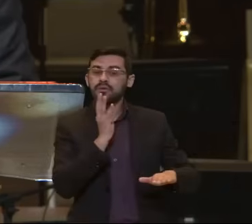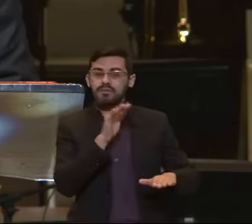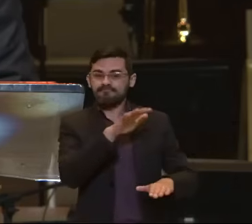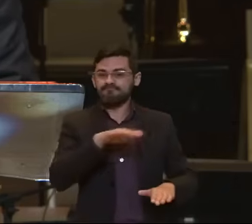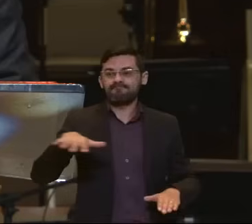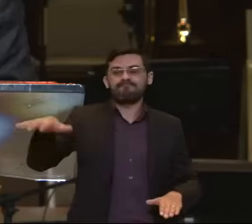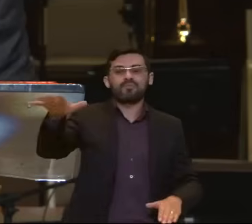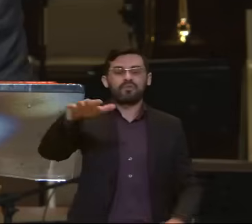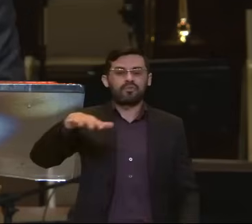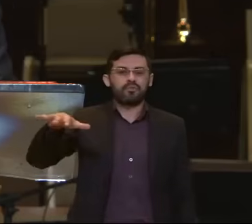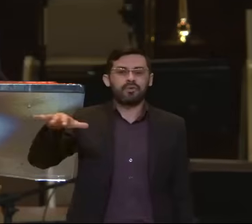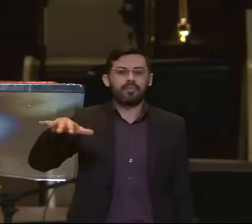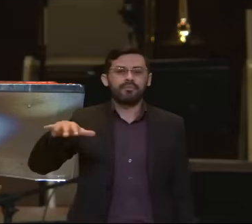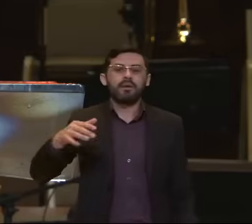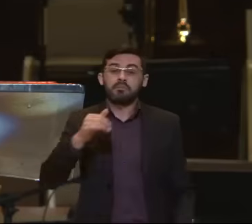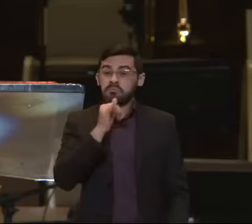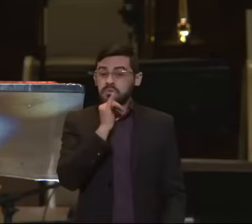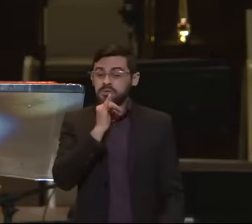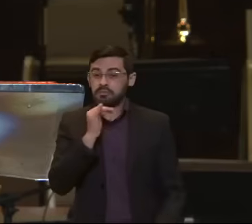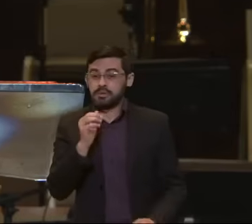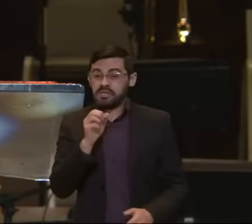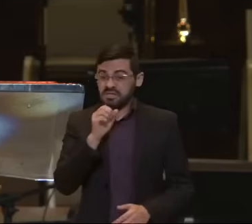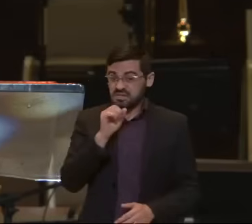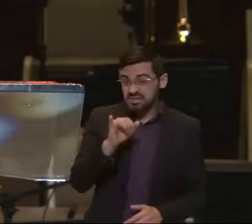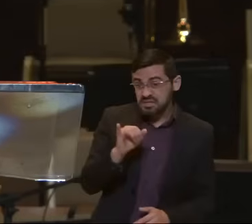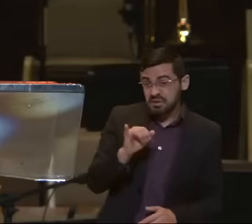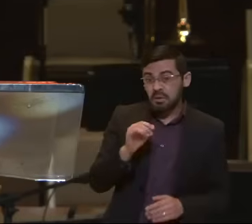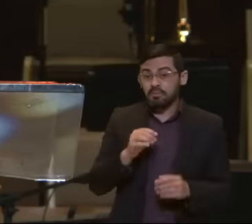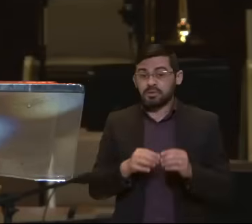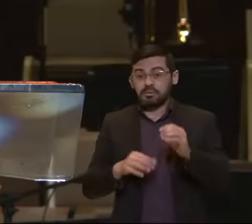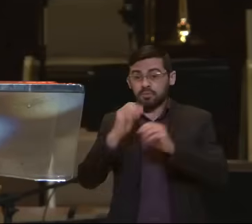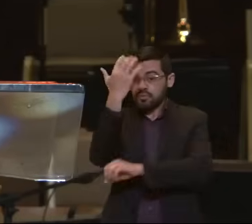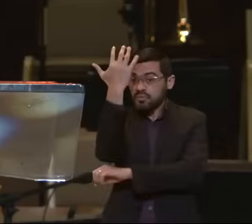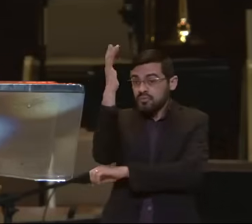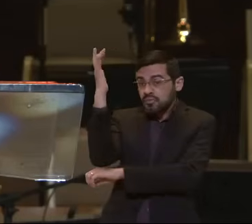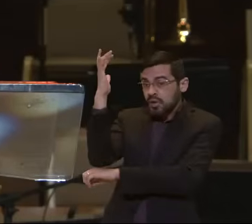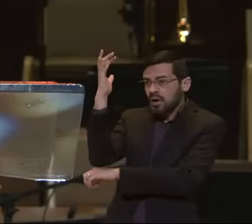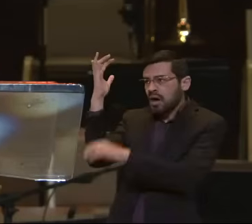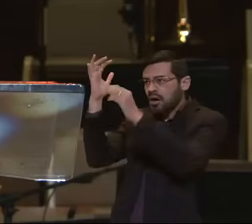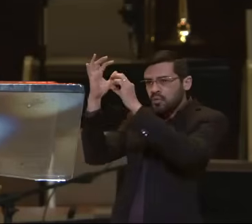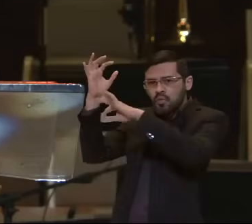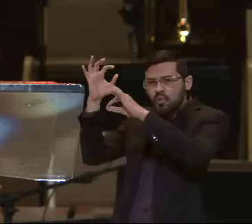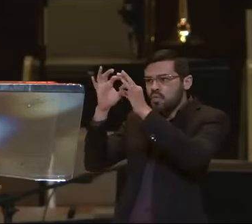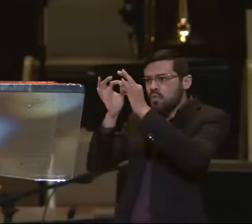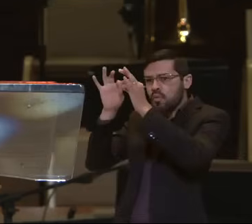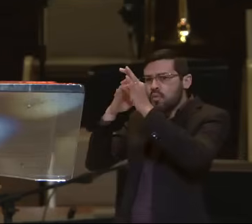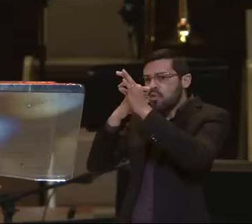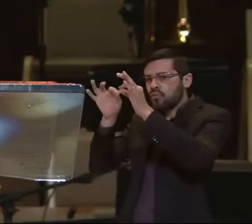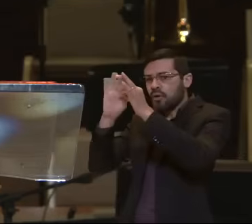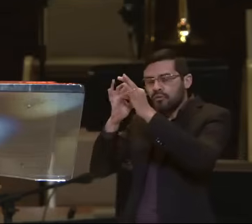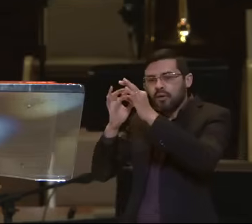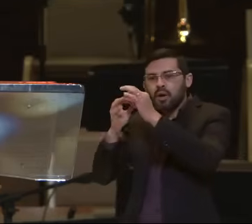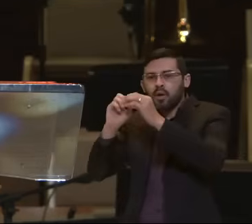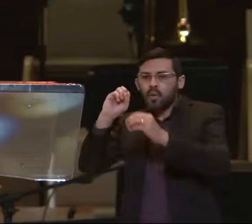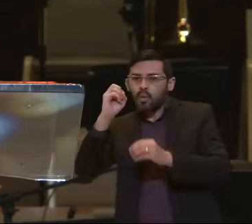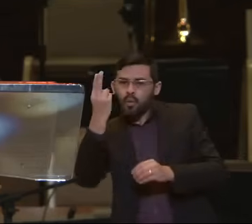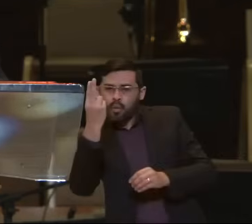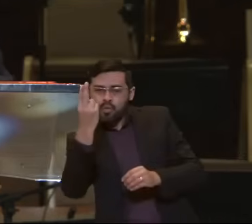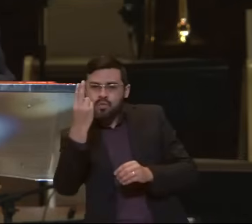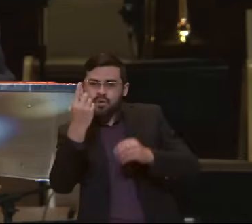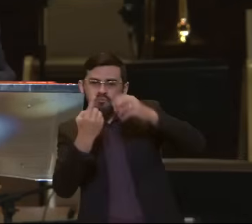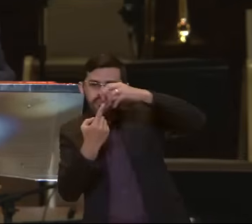conhecerão. Por acaso se colhem uvas de espinheiros ou figos de